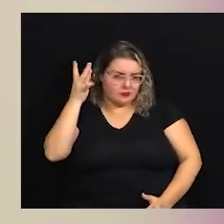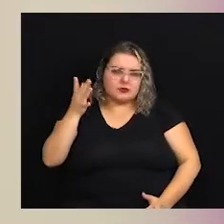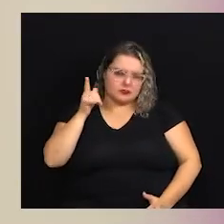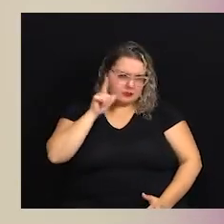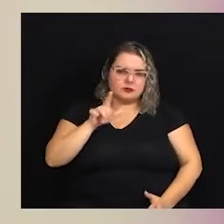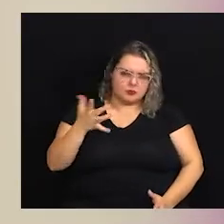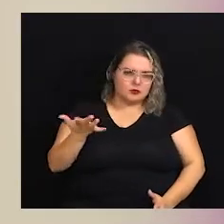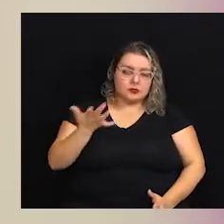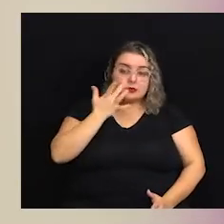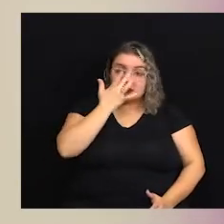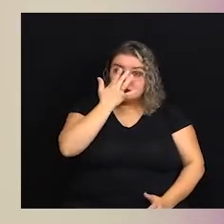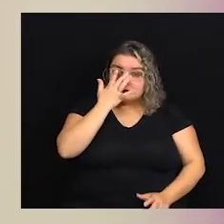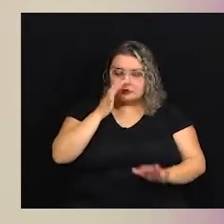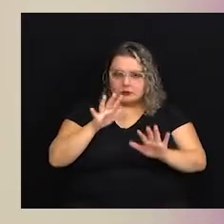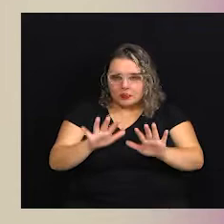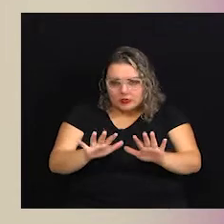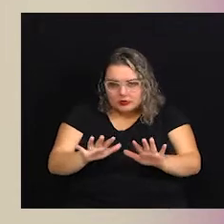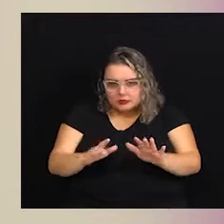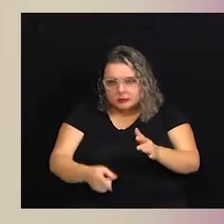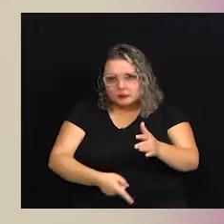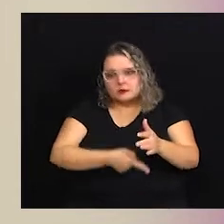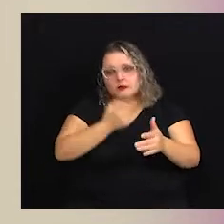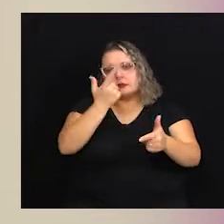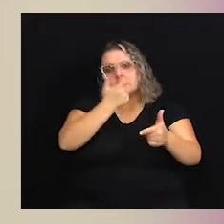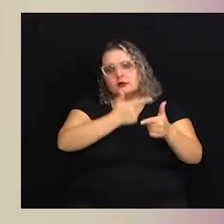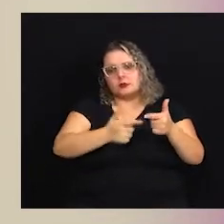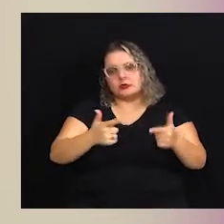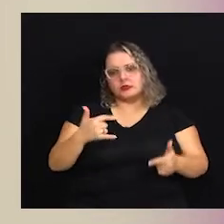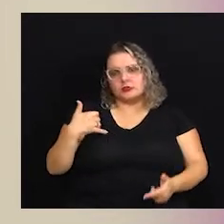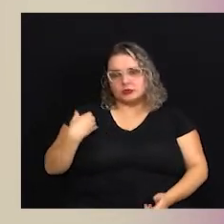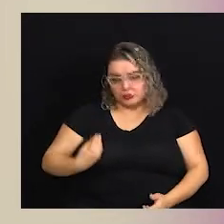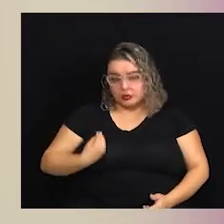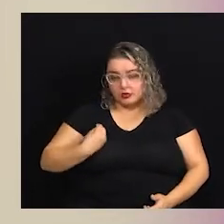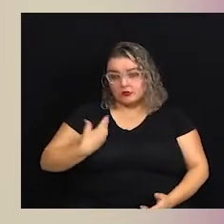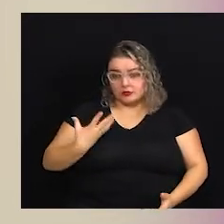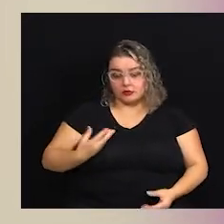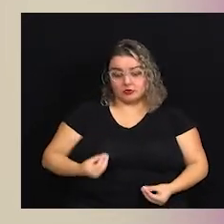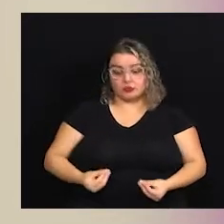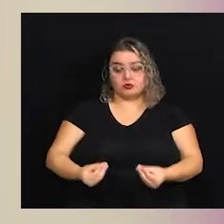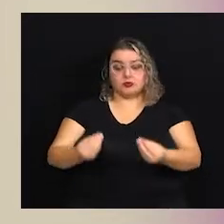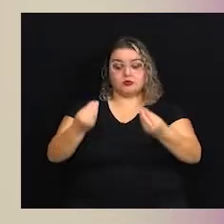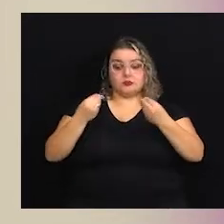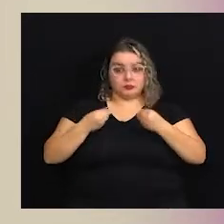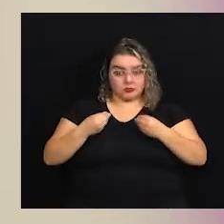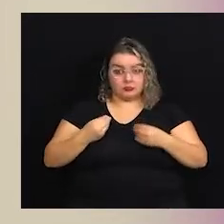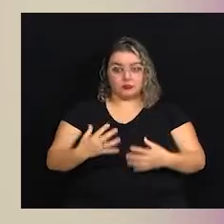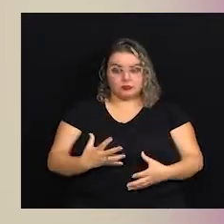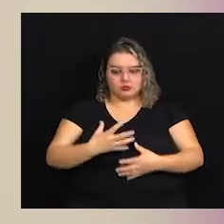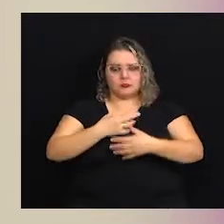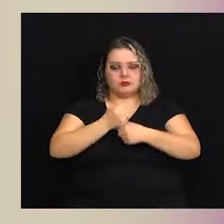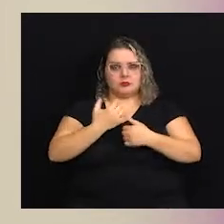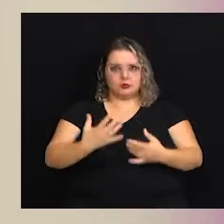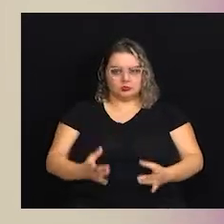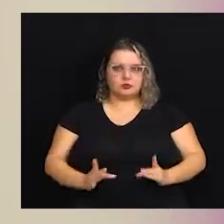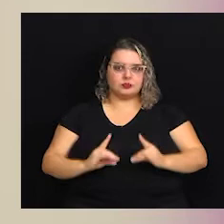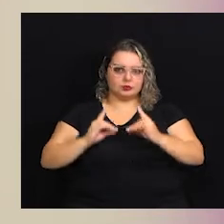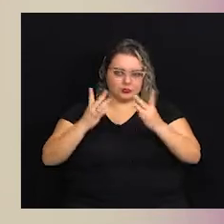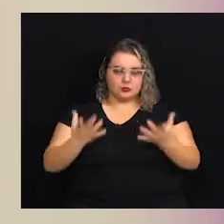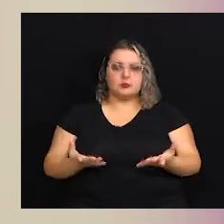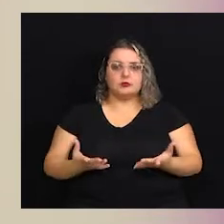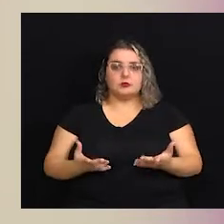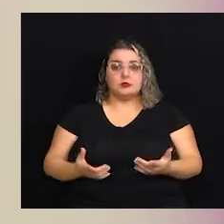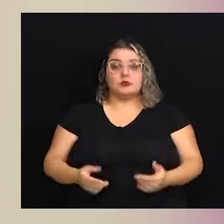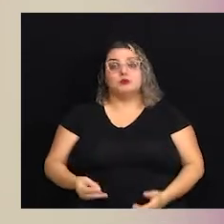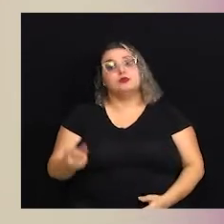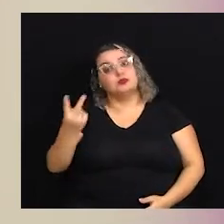de dar conta, mas na primeira metade da vida, enquanto os hormônios ainda estão nos dando suporte. E na segunda metade da vida, que vem para